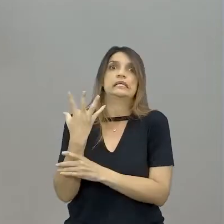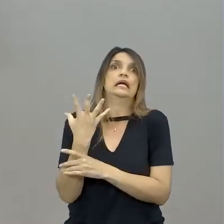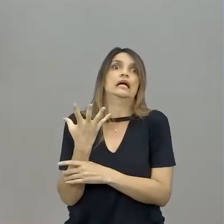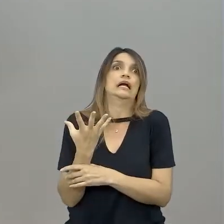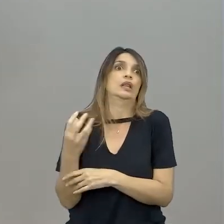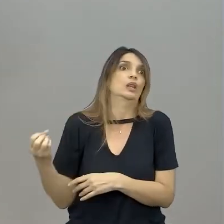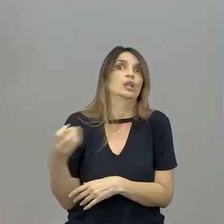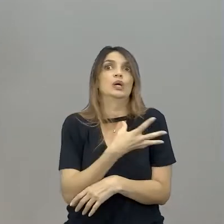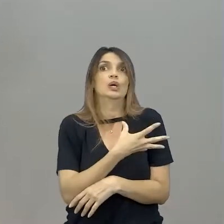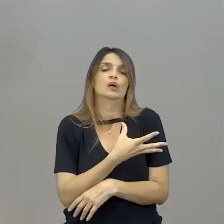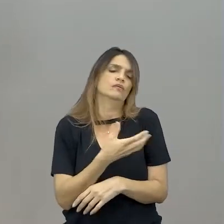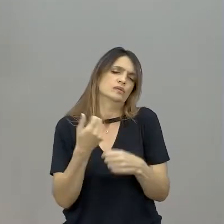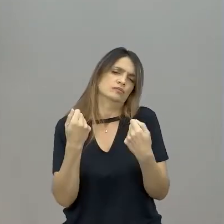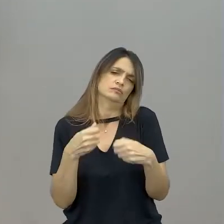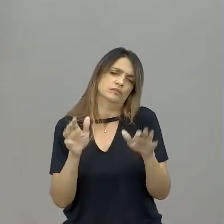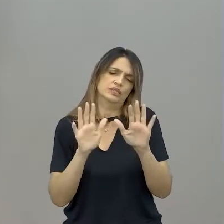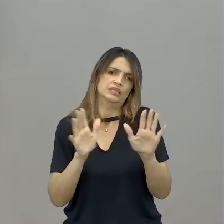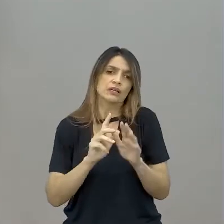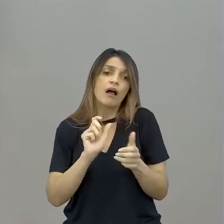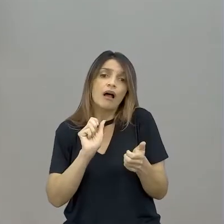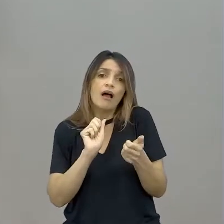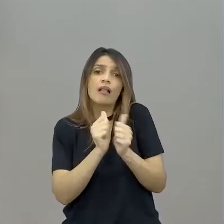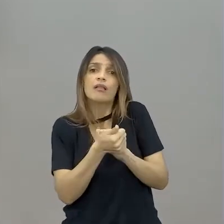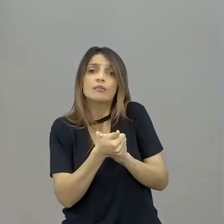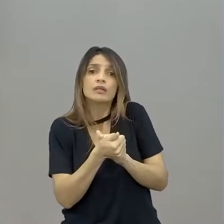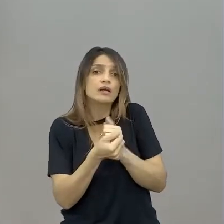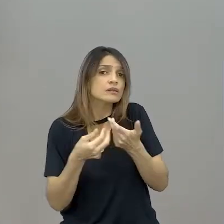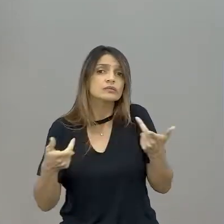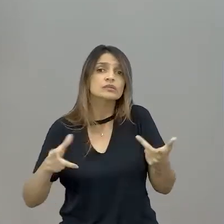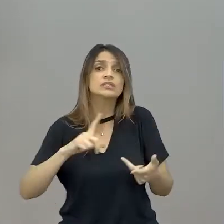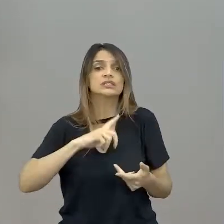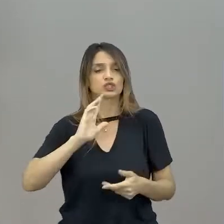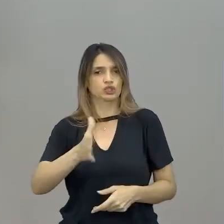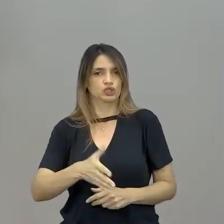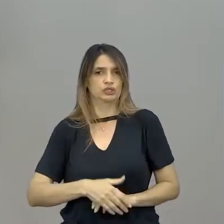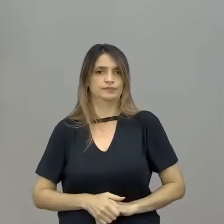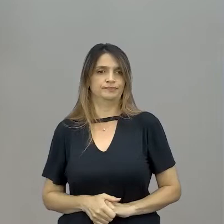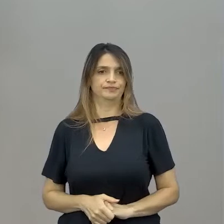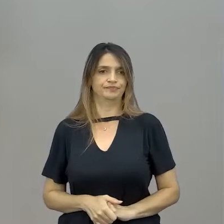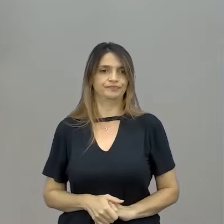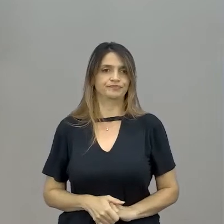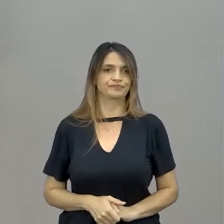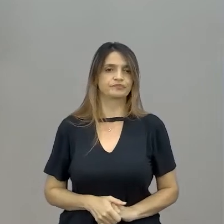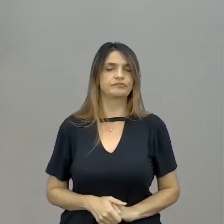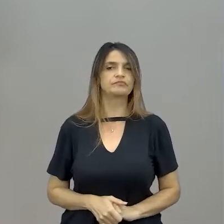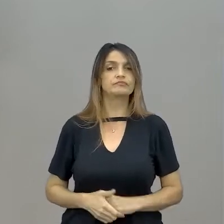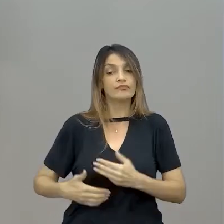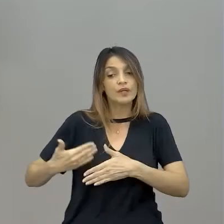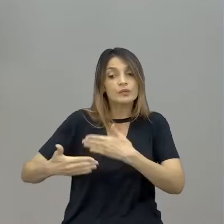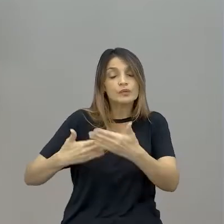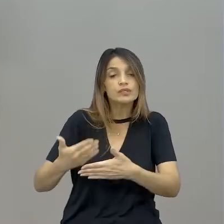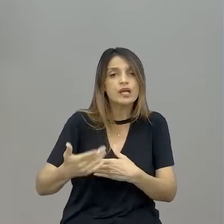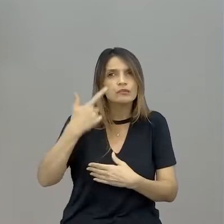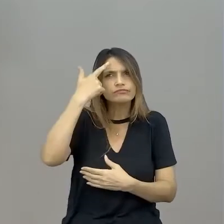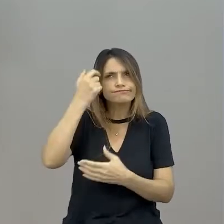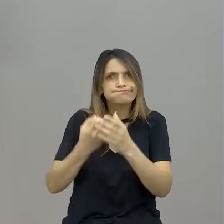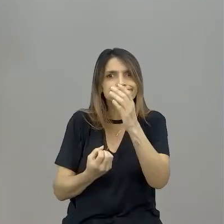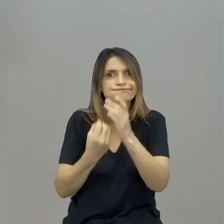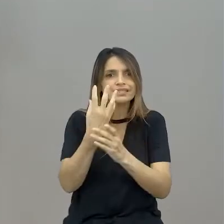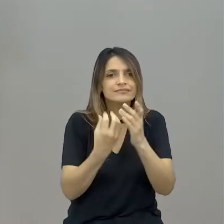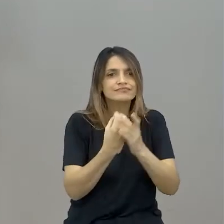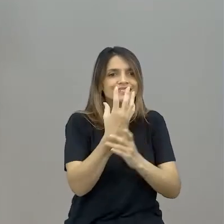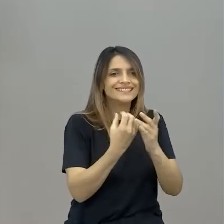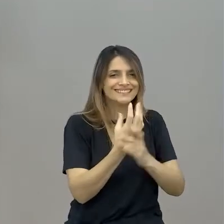que já existem. Já existem, né? Exatamente. Exatamente. Até dentro desse eixo processos criativos, né, a gente fala muito também de criar,